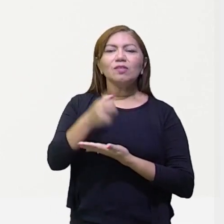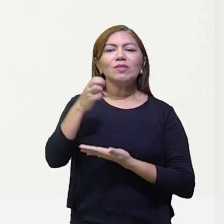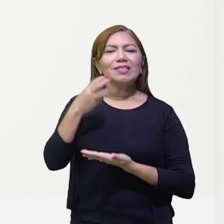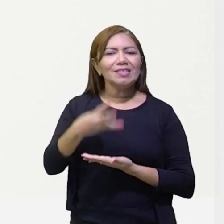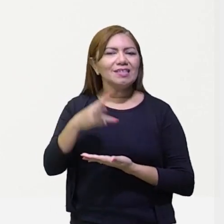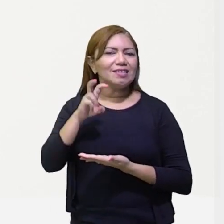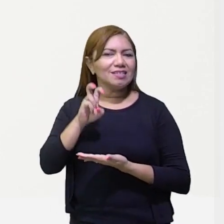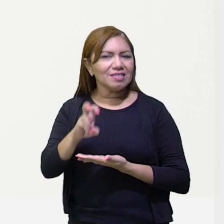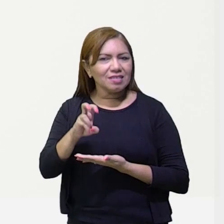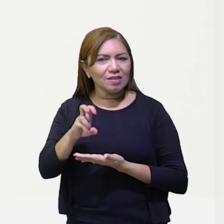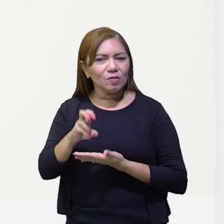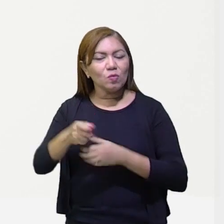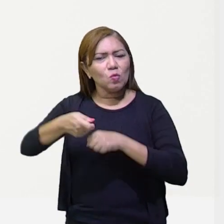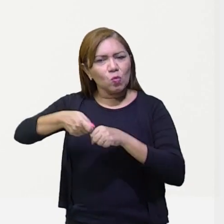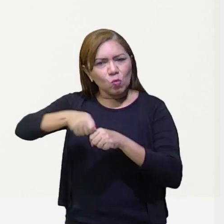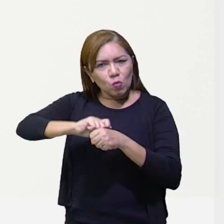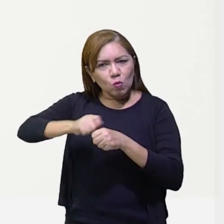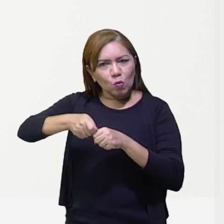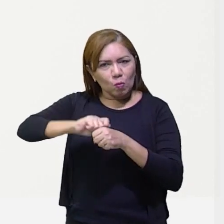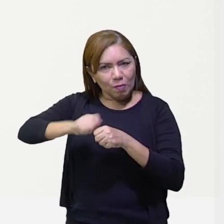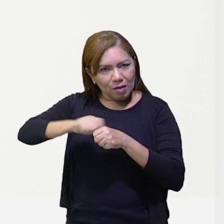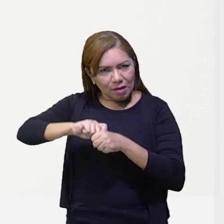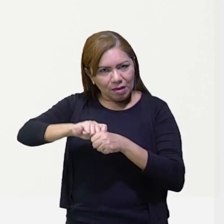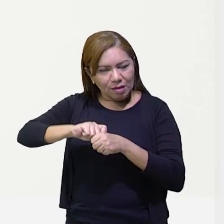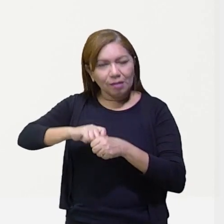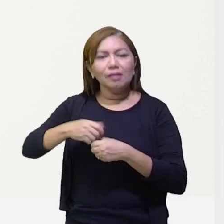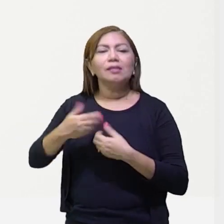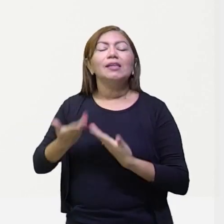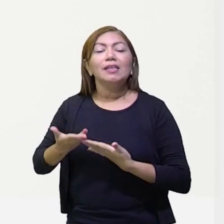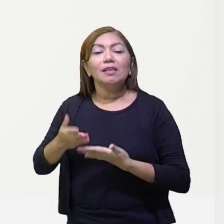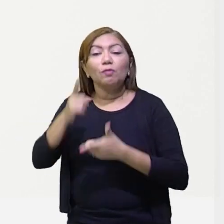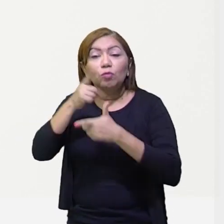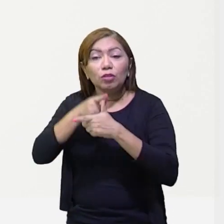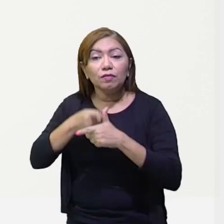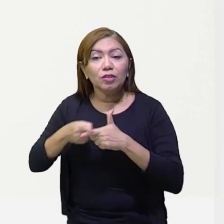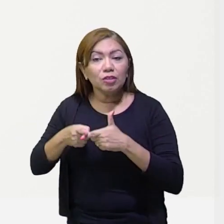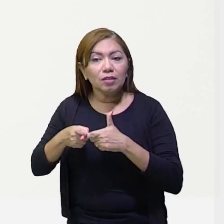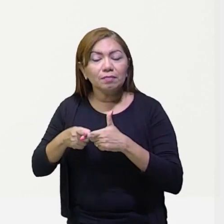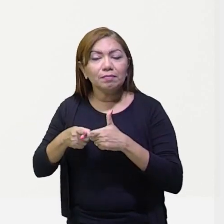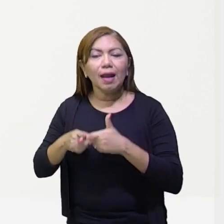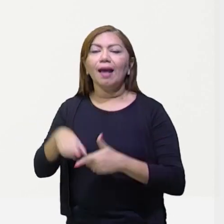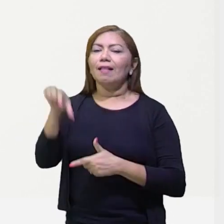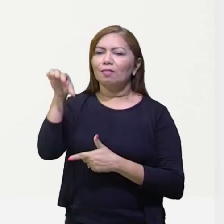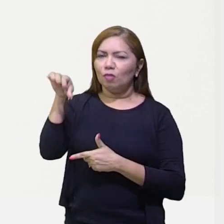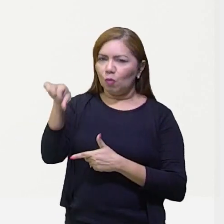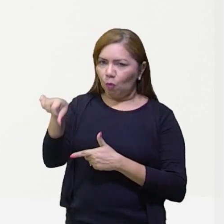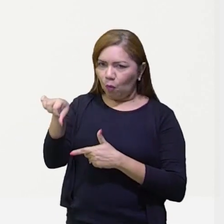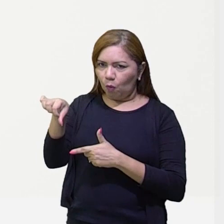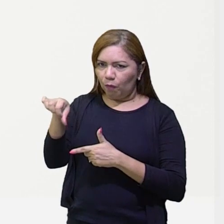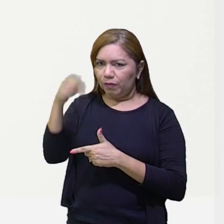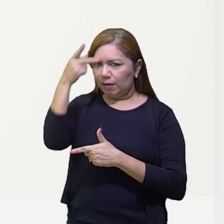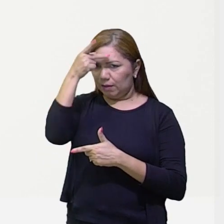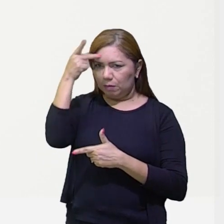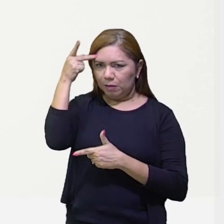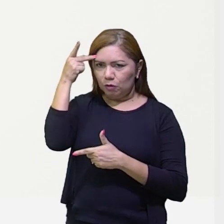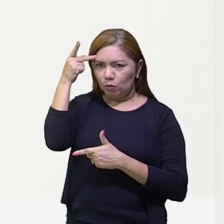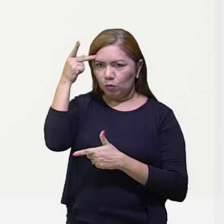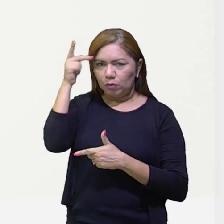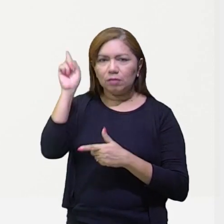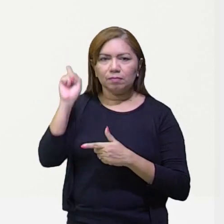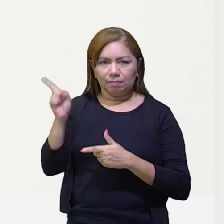135 tucumãs, não é verdade? E dividir para quanto? Para 9 pessoas.